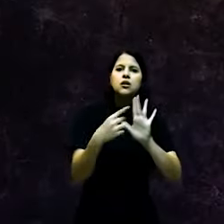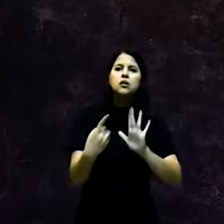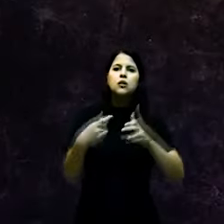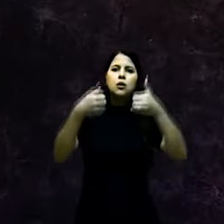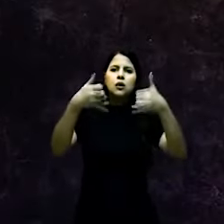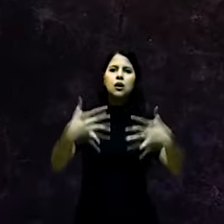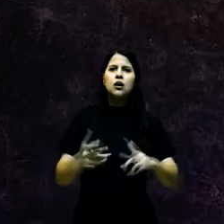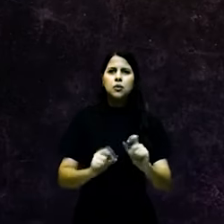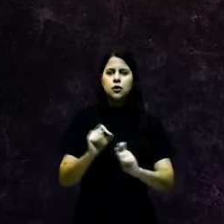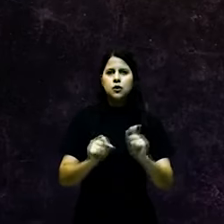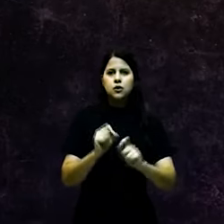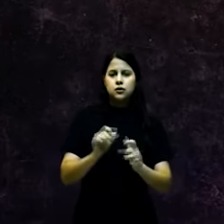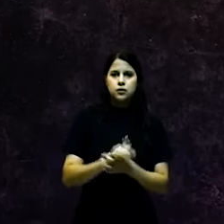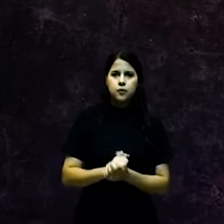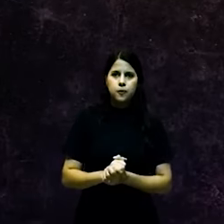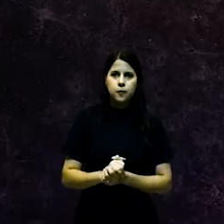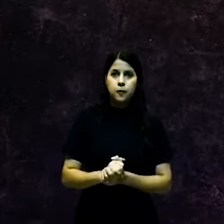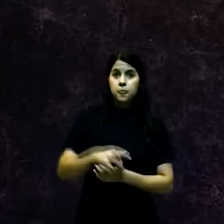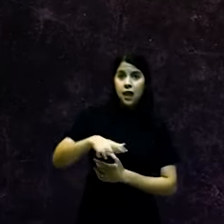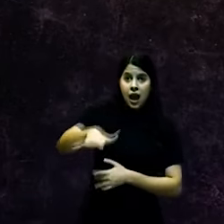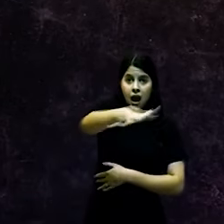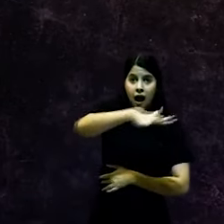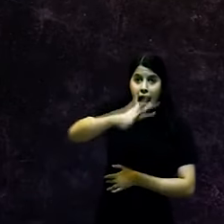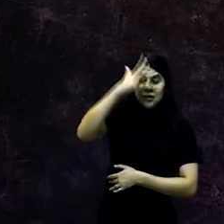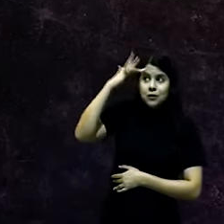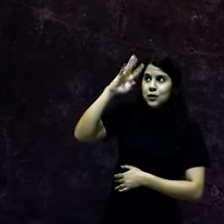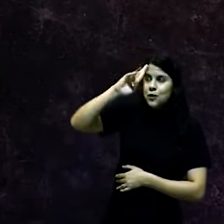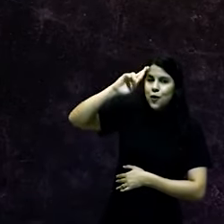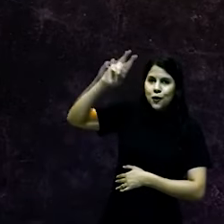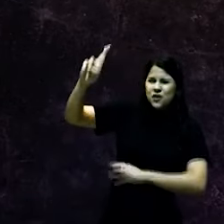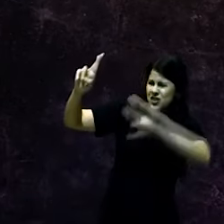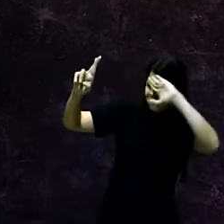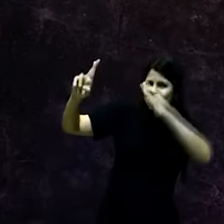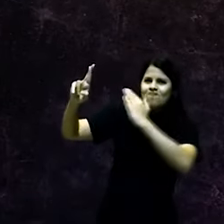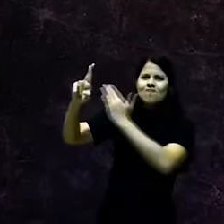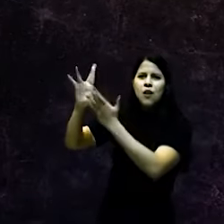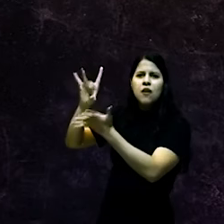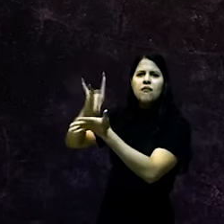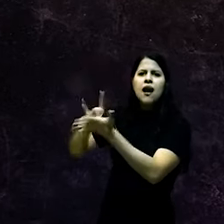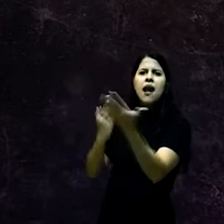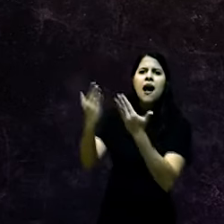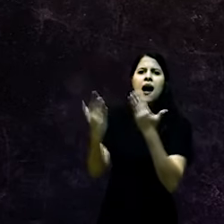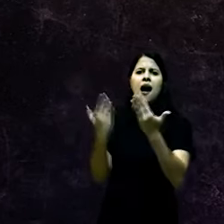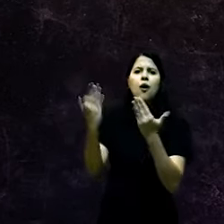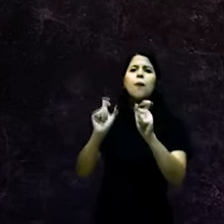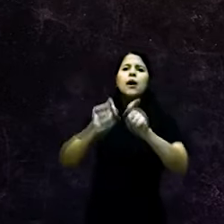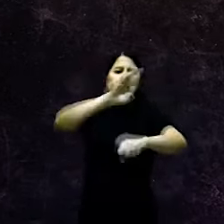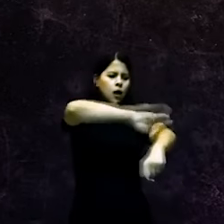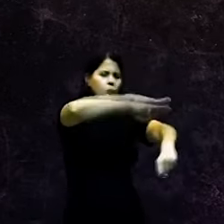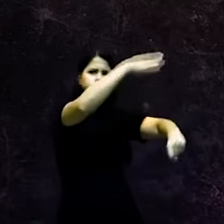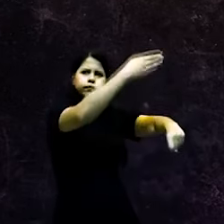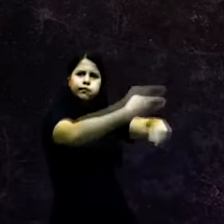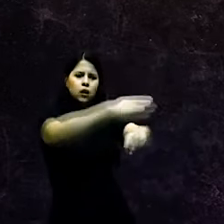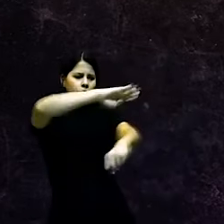Você conhece? Os que confiam no Senhor são como os montes de Sião, não se